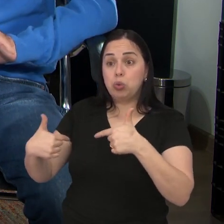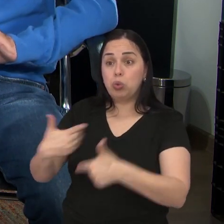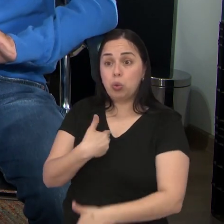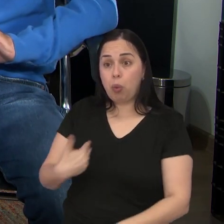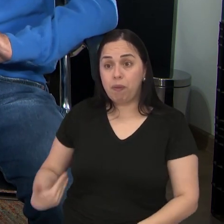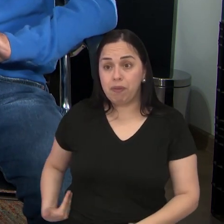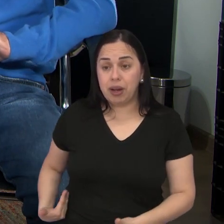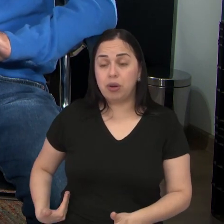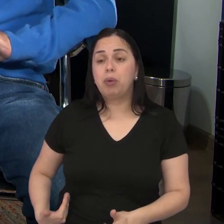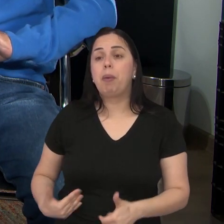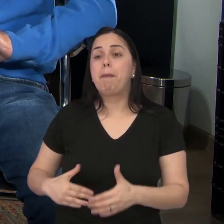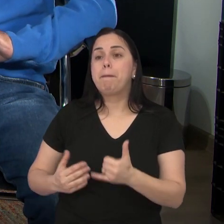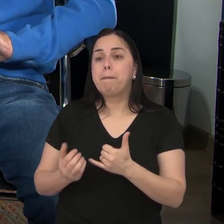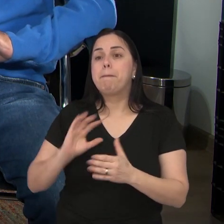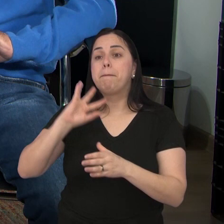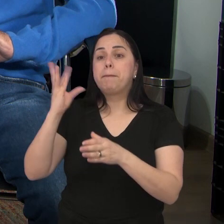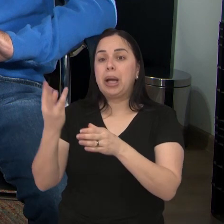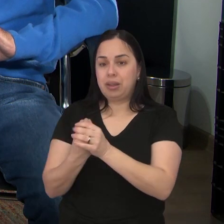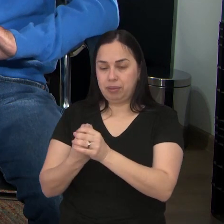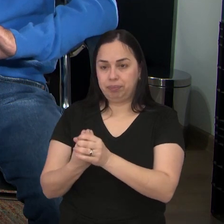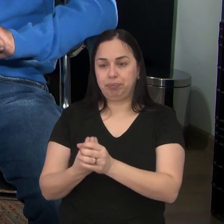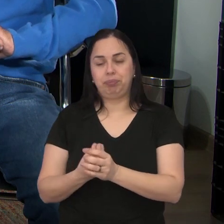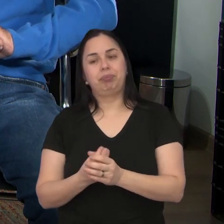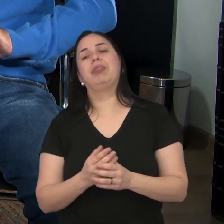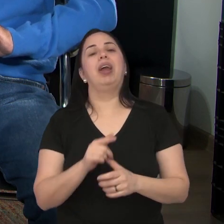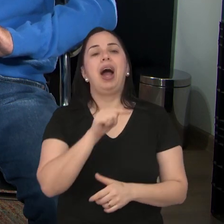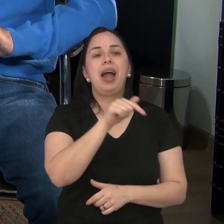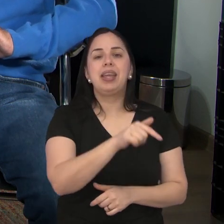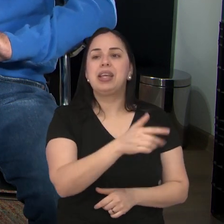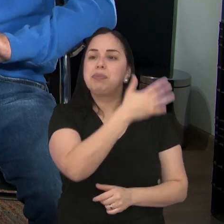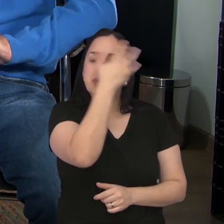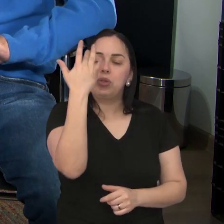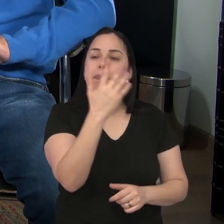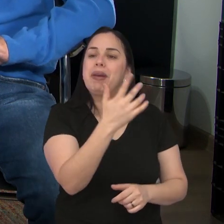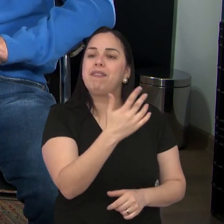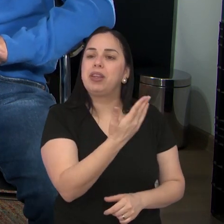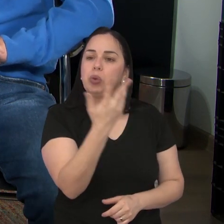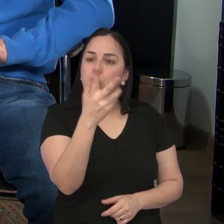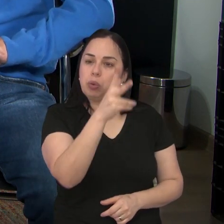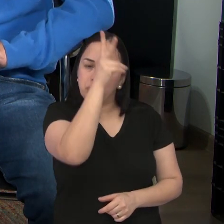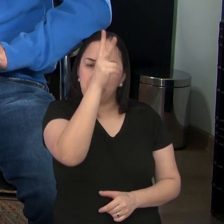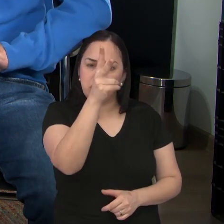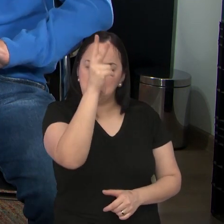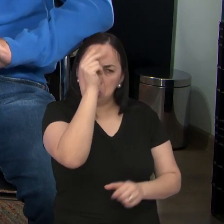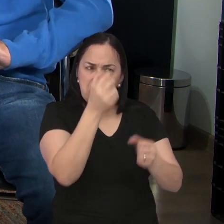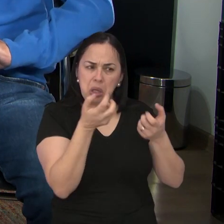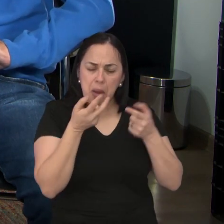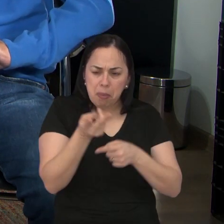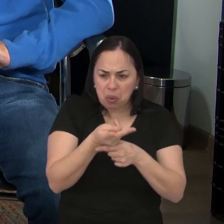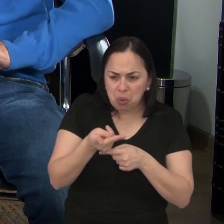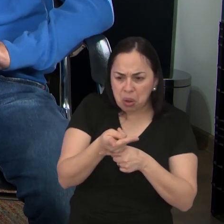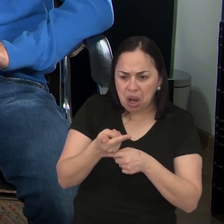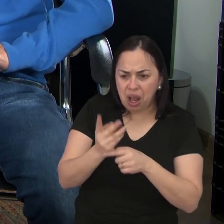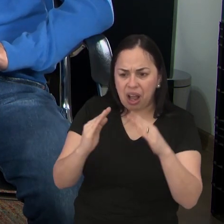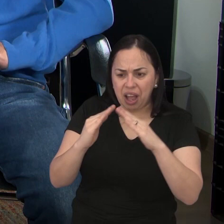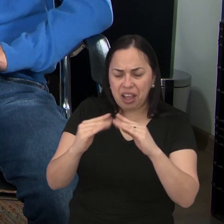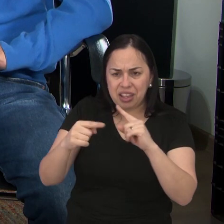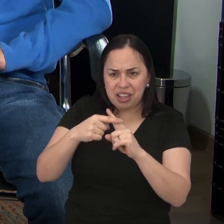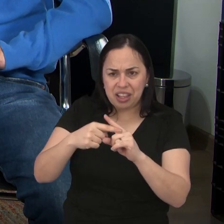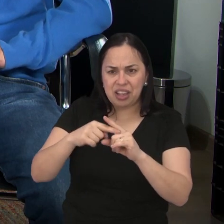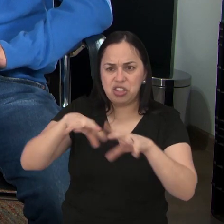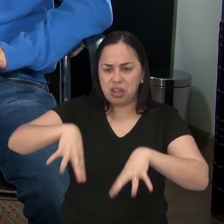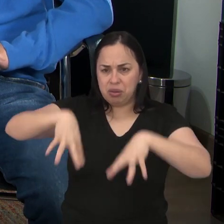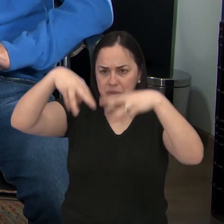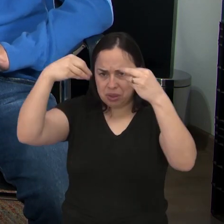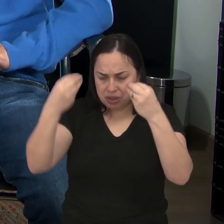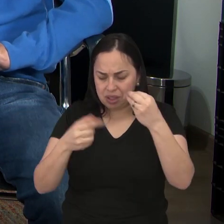cultural. E aí apareceram os estagiários da arquitetura querendo procurar o túnel na Igreja São Benedito. Pode, mas não tem túnel nenhum. Não,